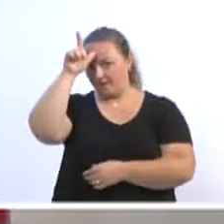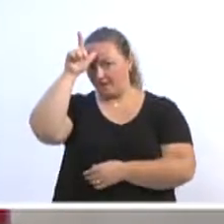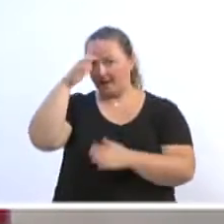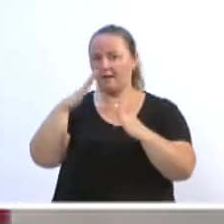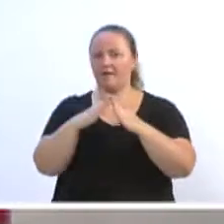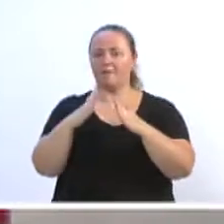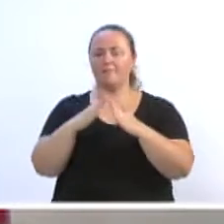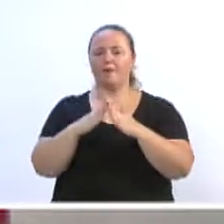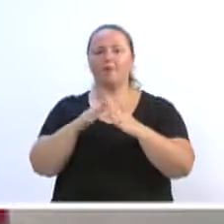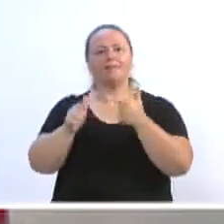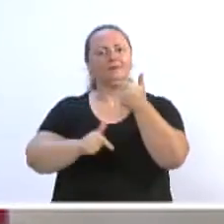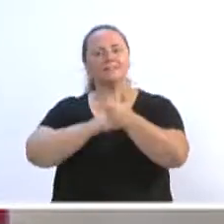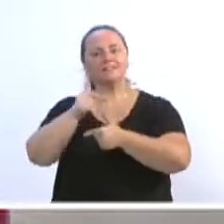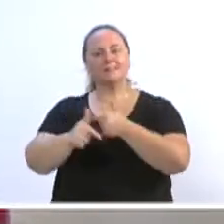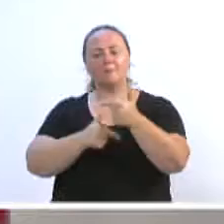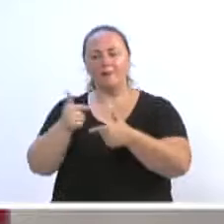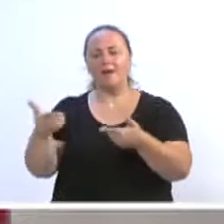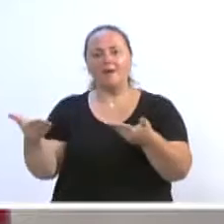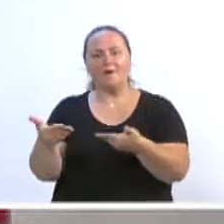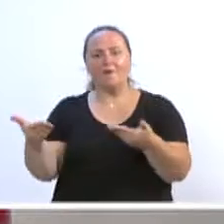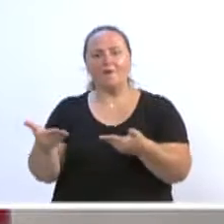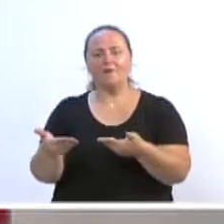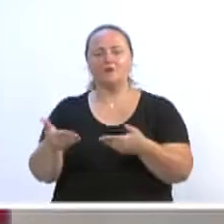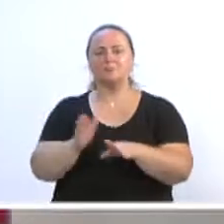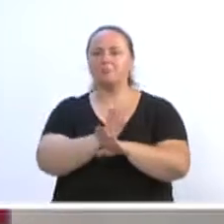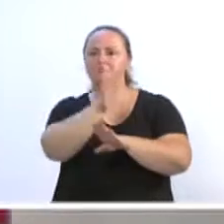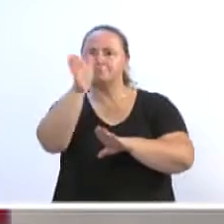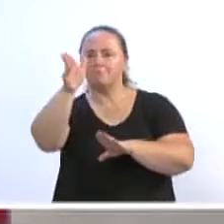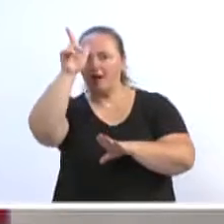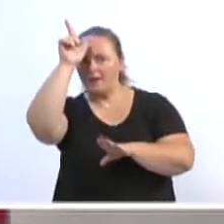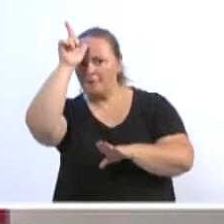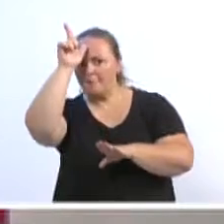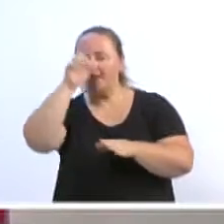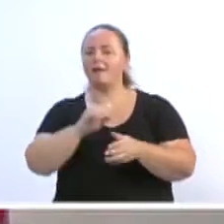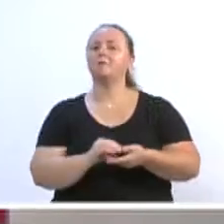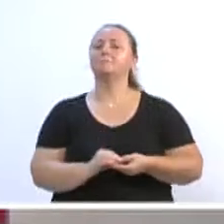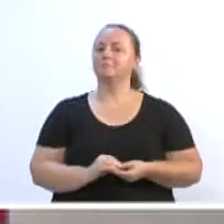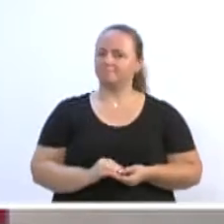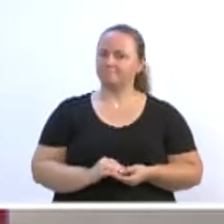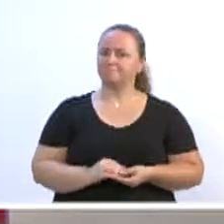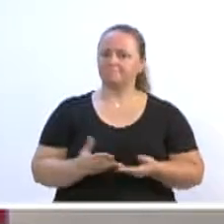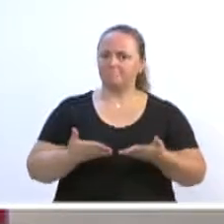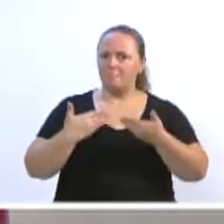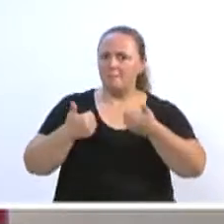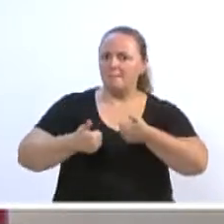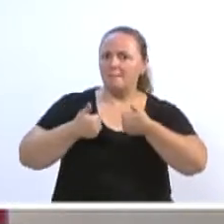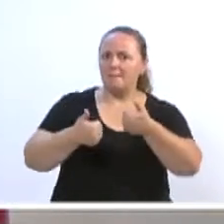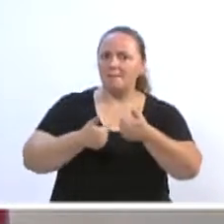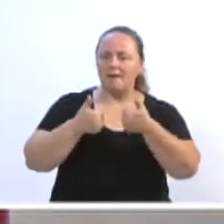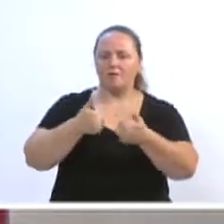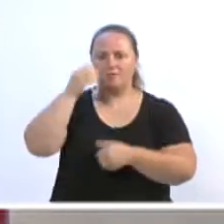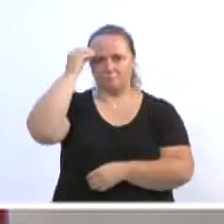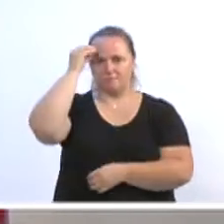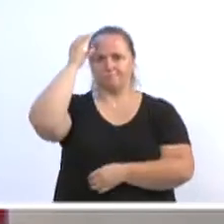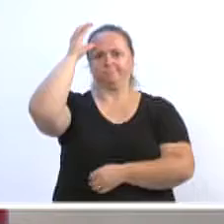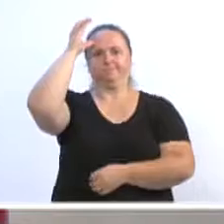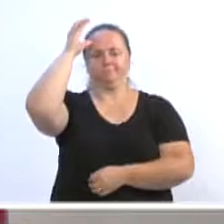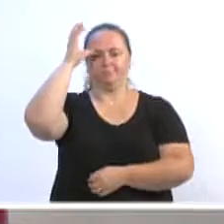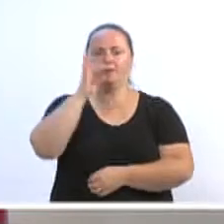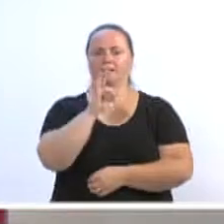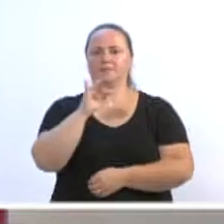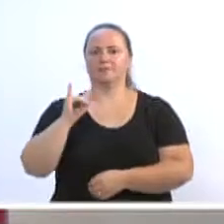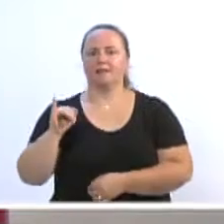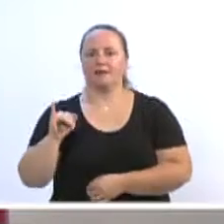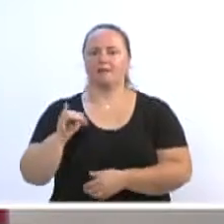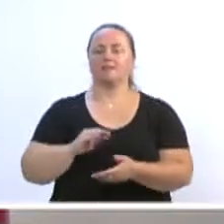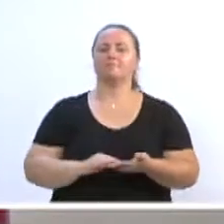numa unidade da T-System da Alemanha. Vai aperfeiçoar o seu alemão, vai enriquecer os seus conhecimentos de TI, vai enriquecer